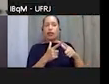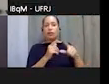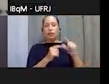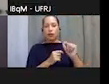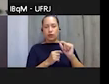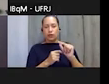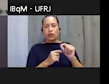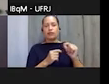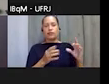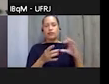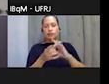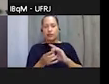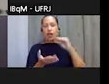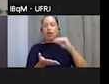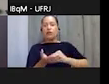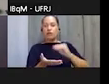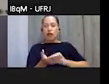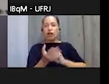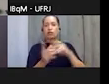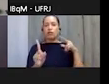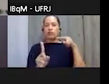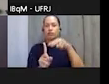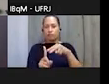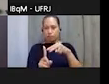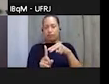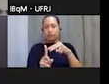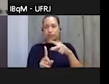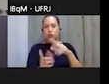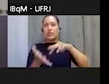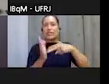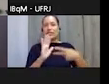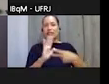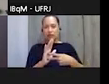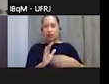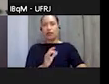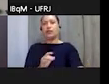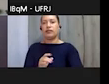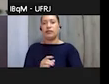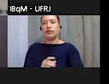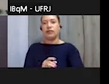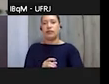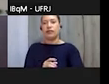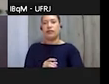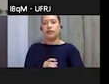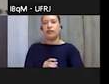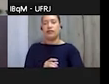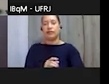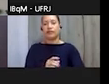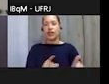essa falta de reconhecimento do próprio significado e do sentido da